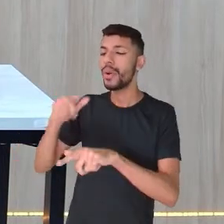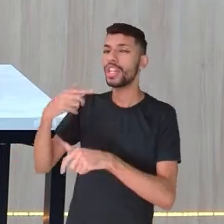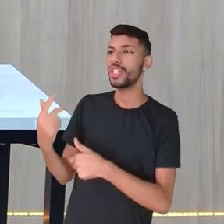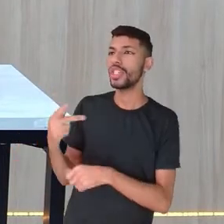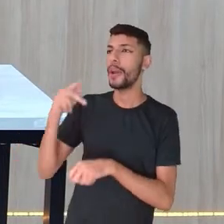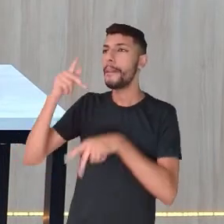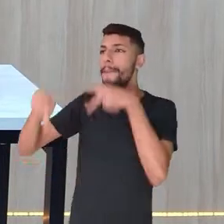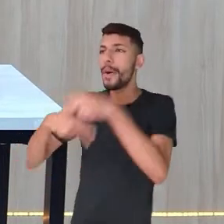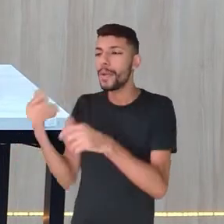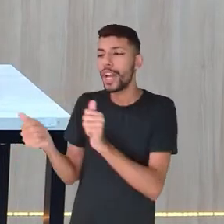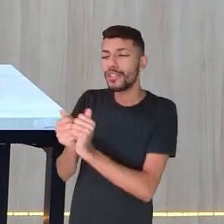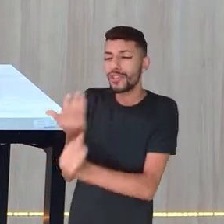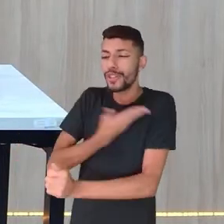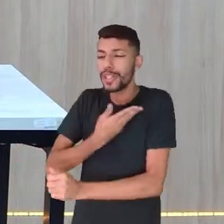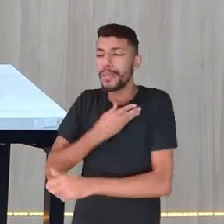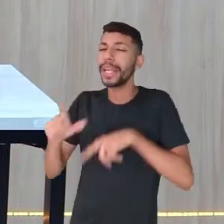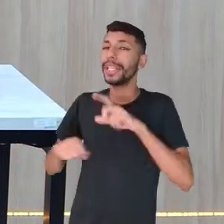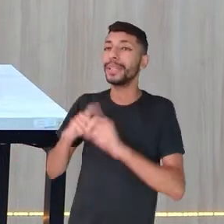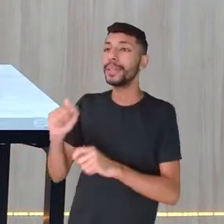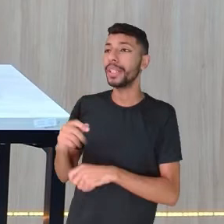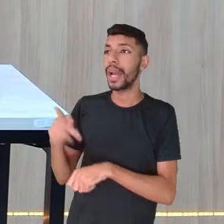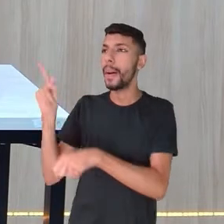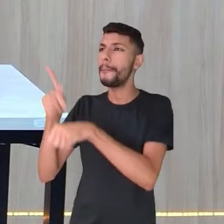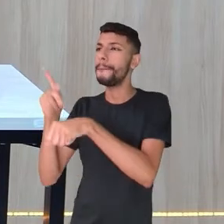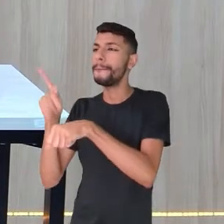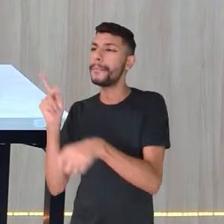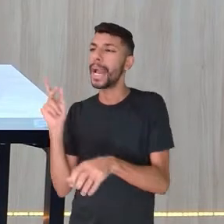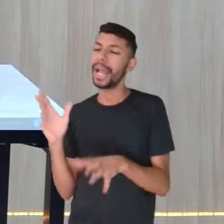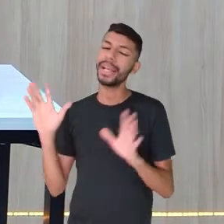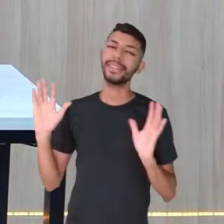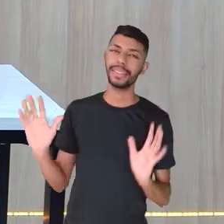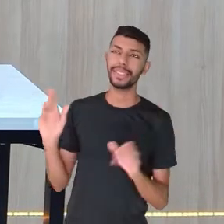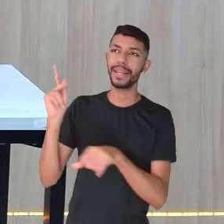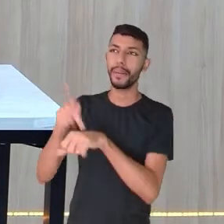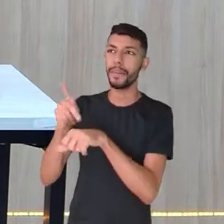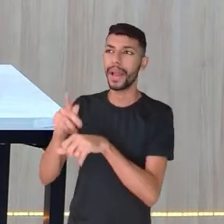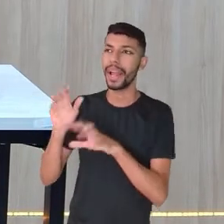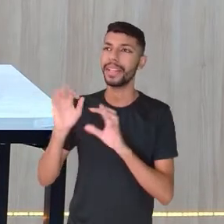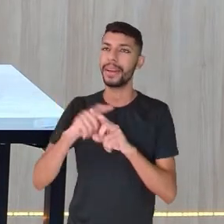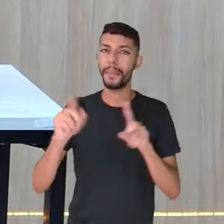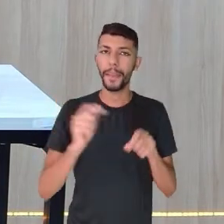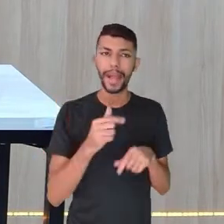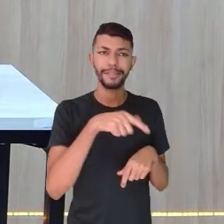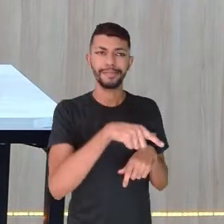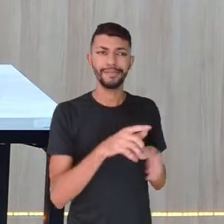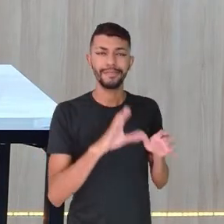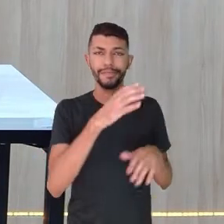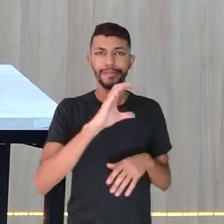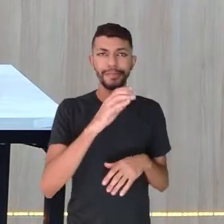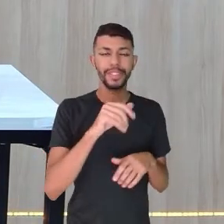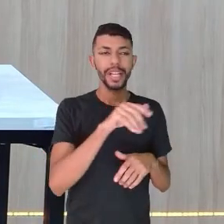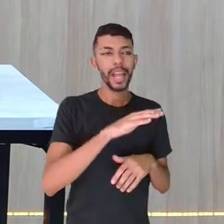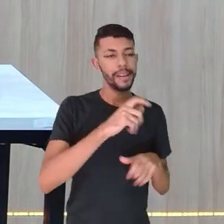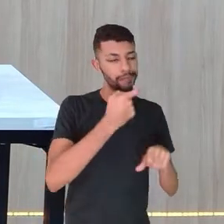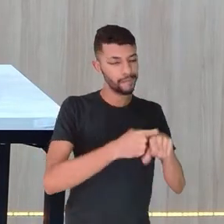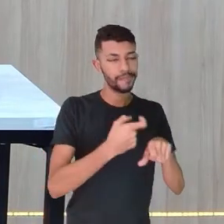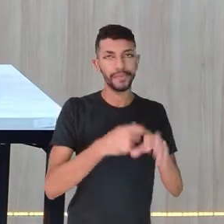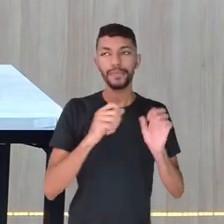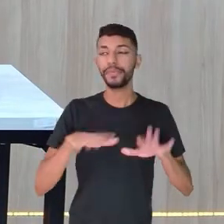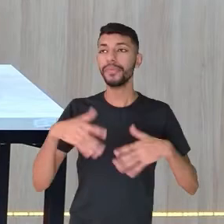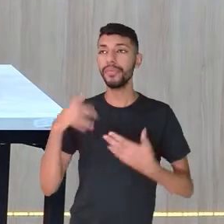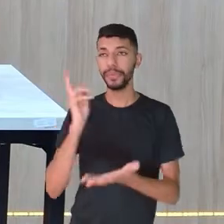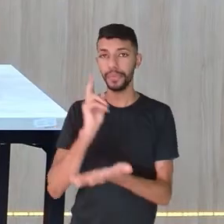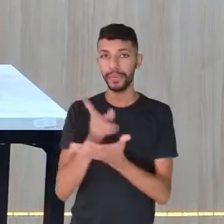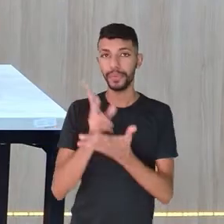pedra, né? Jamais eu vou jogar essa pedra em você, né, gente? Mas vamos lá, vamos continuar. Então, aqui eu trago